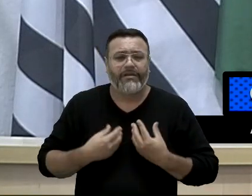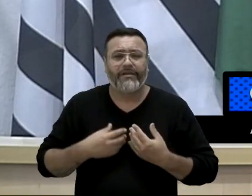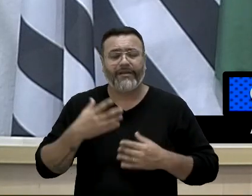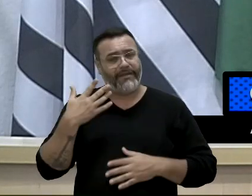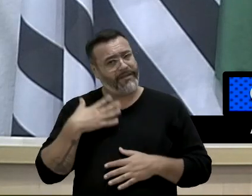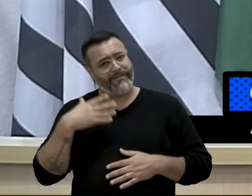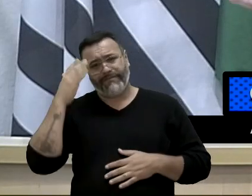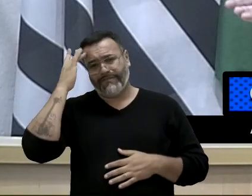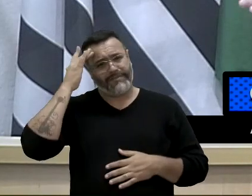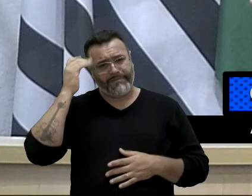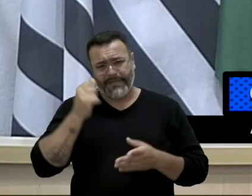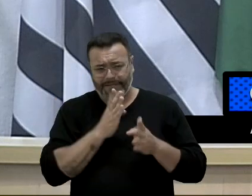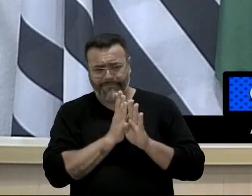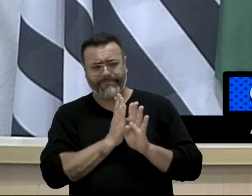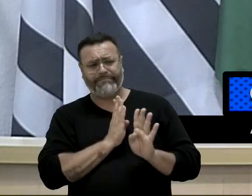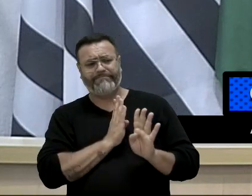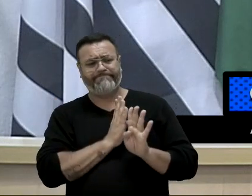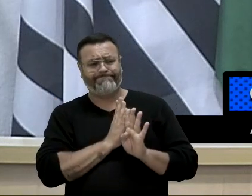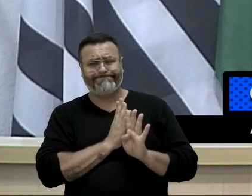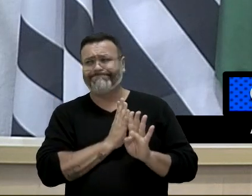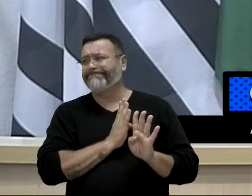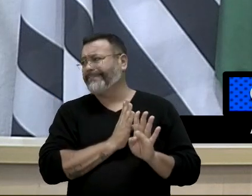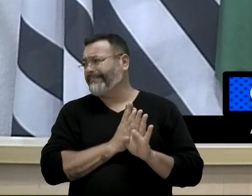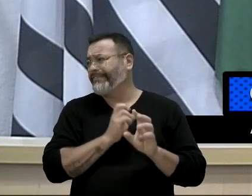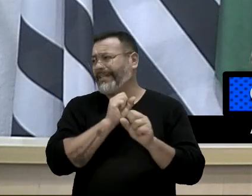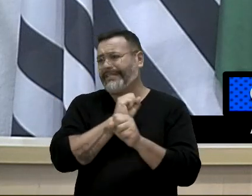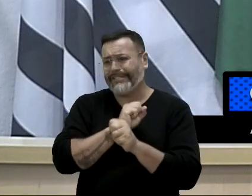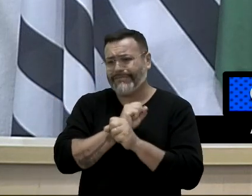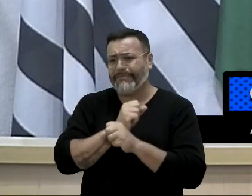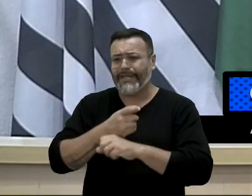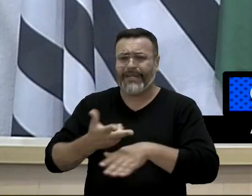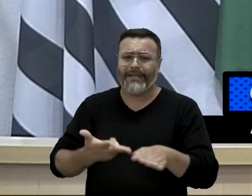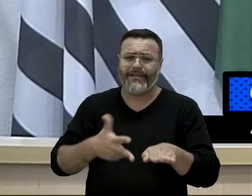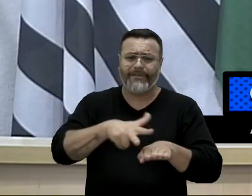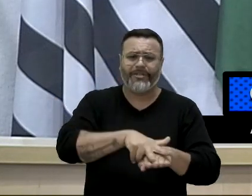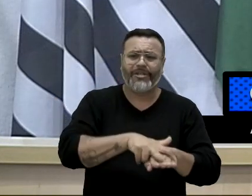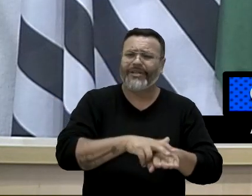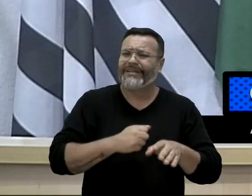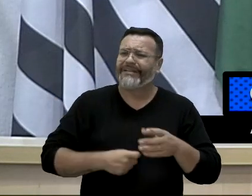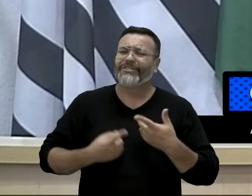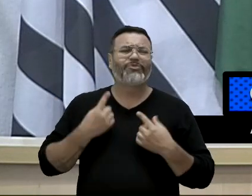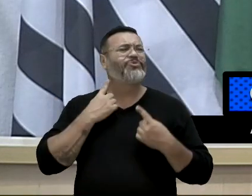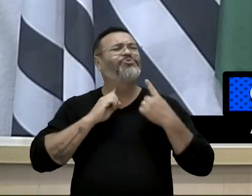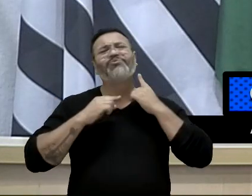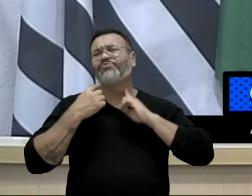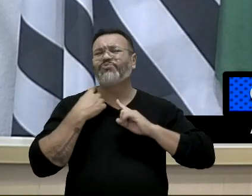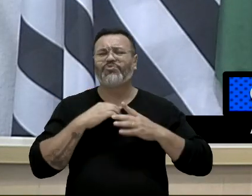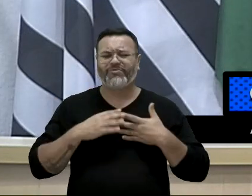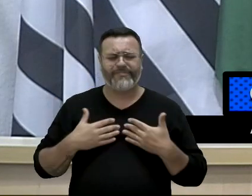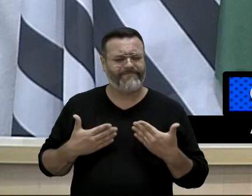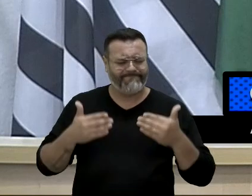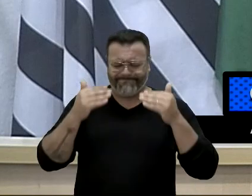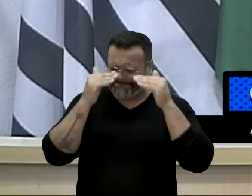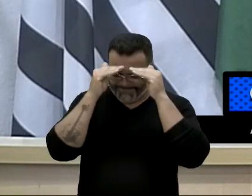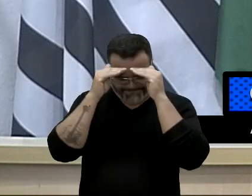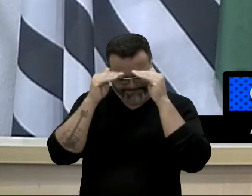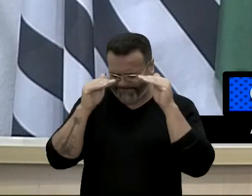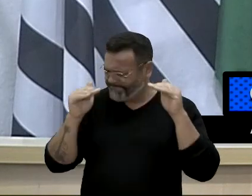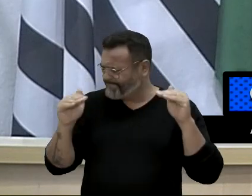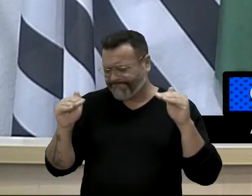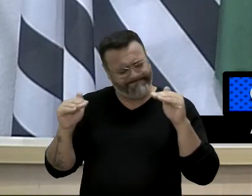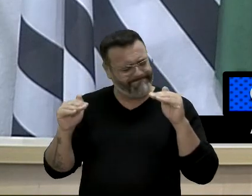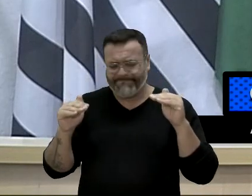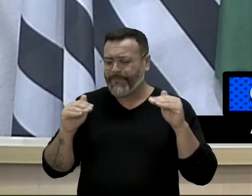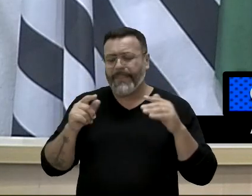para eu deitar, para colocar o meu bebê, né? Ainda muito sujo, todo mundo sujo, uma coisa horrorosa, uma coisa indigna. E que eu vejo aí a doutora